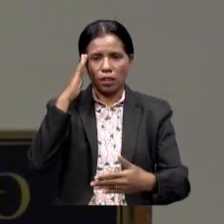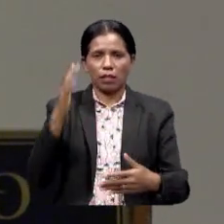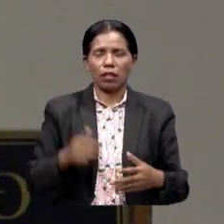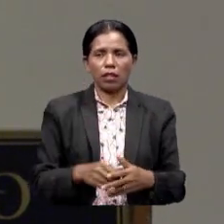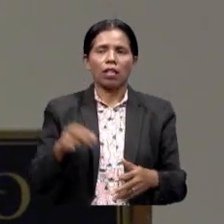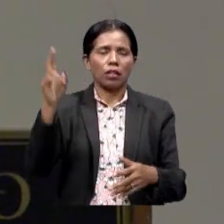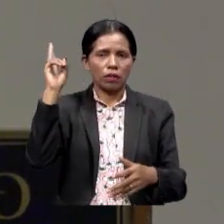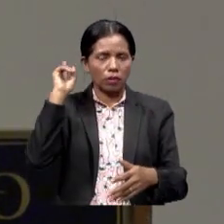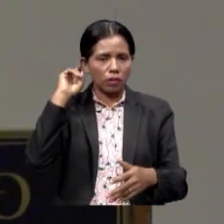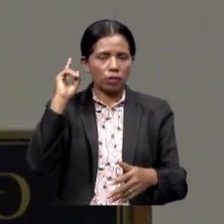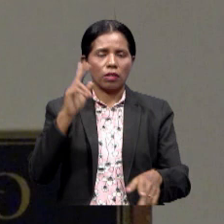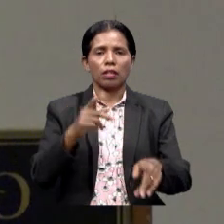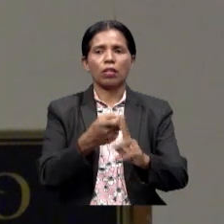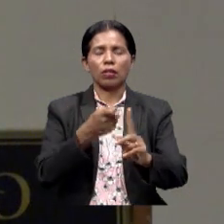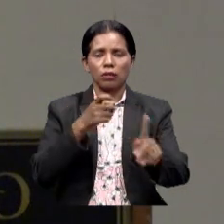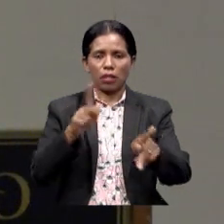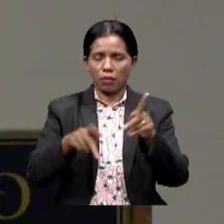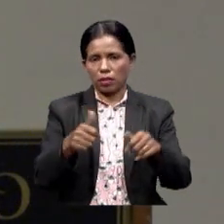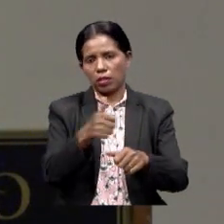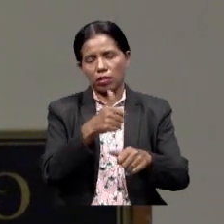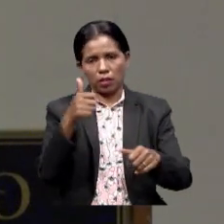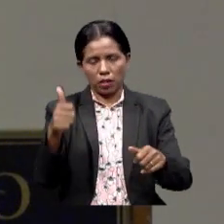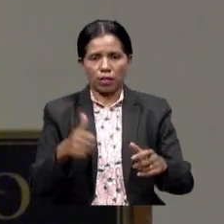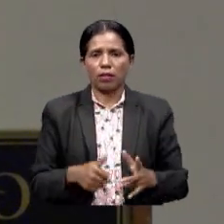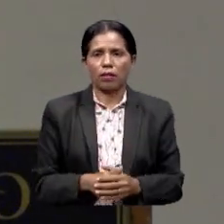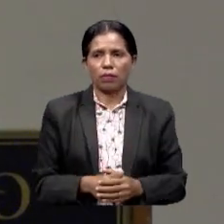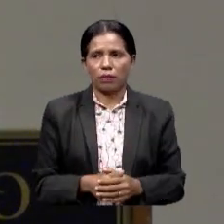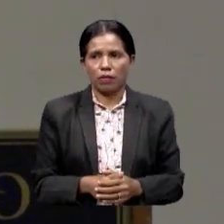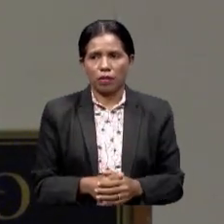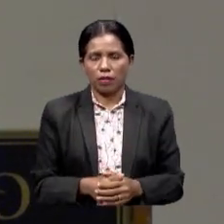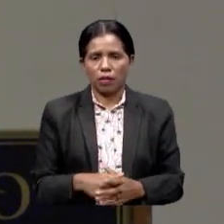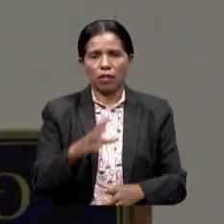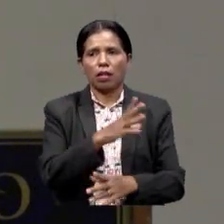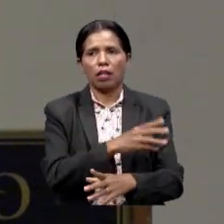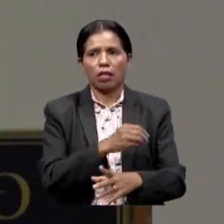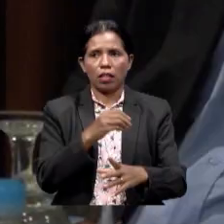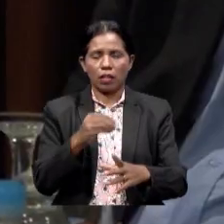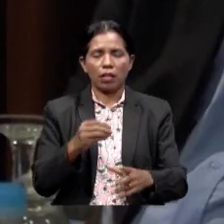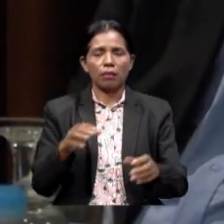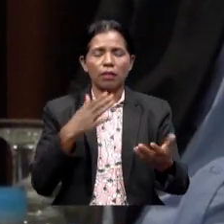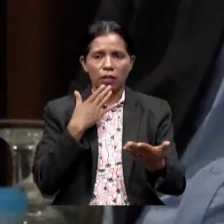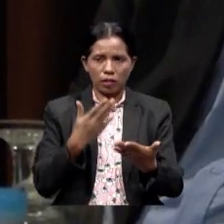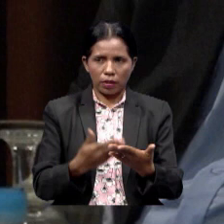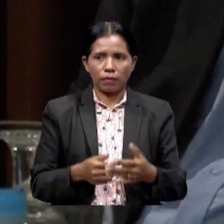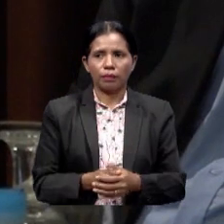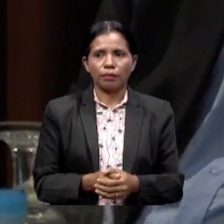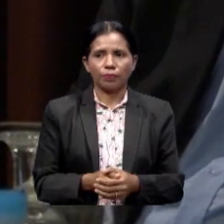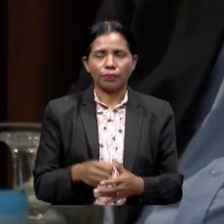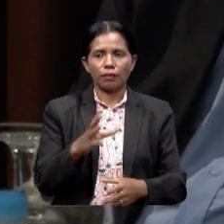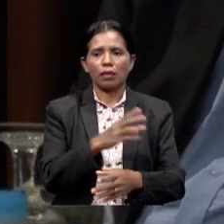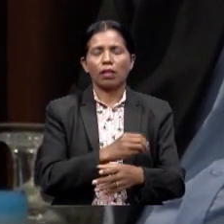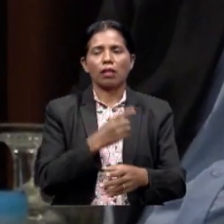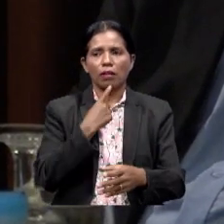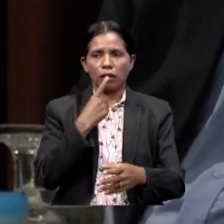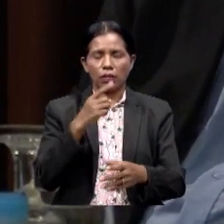Rona aspirasi-aspirasi seliok nebeke ini sumbernya kredibel. Mata dalam survei no